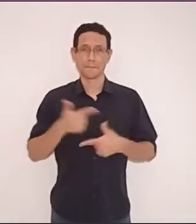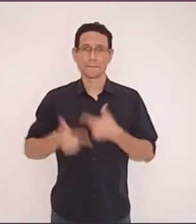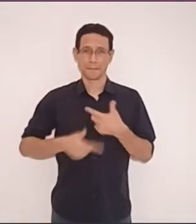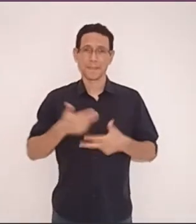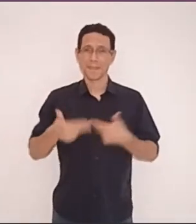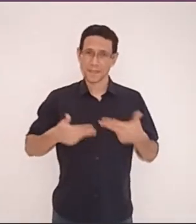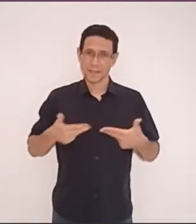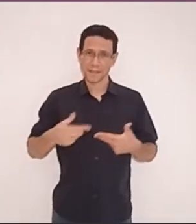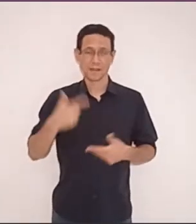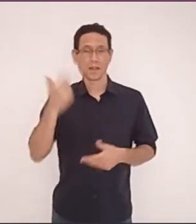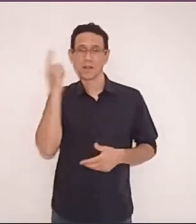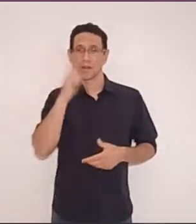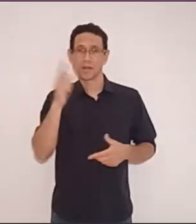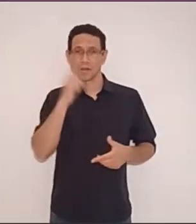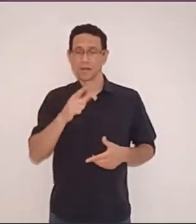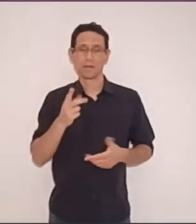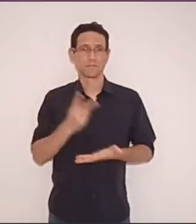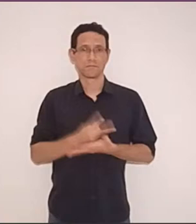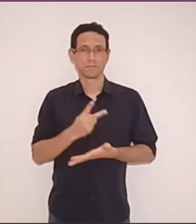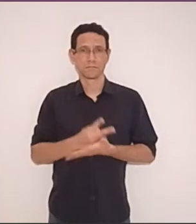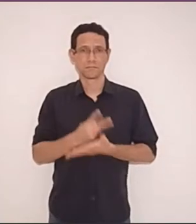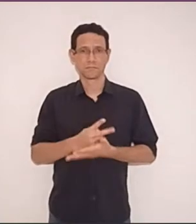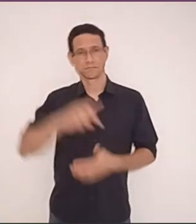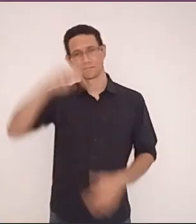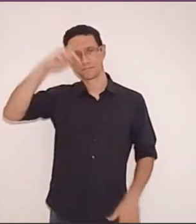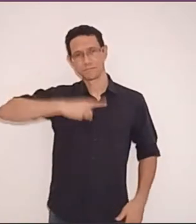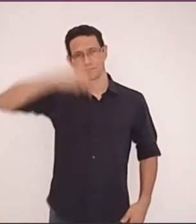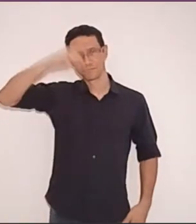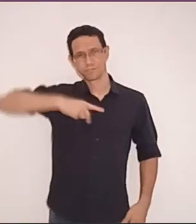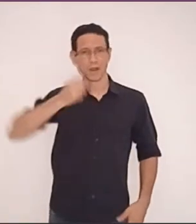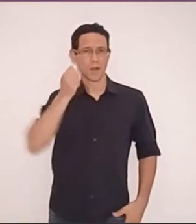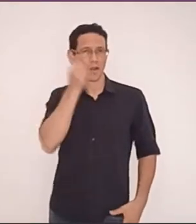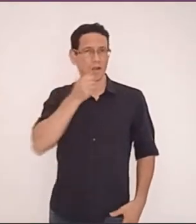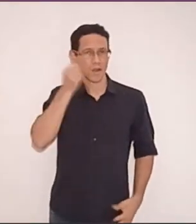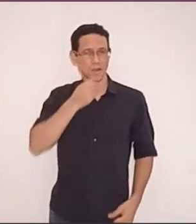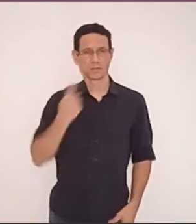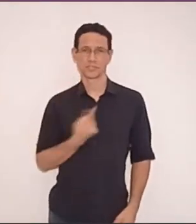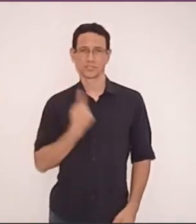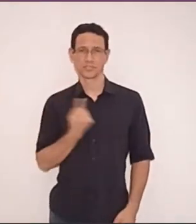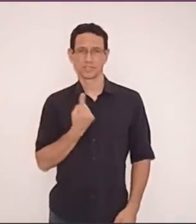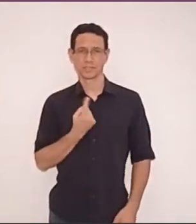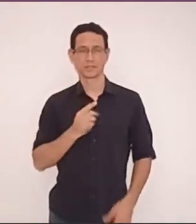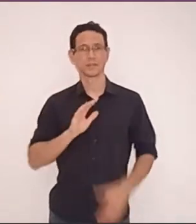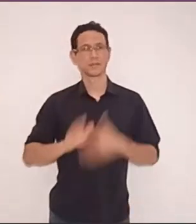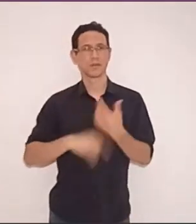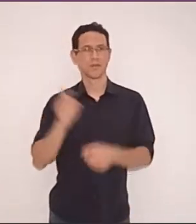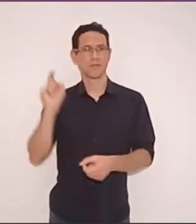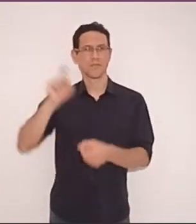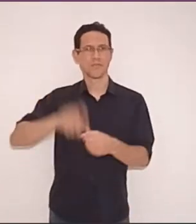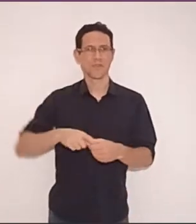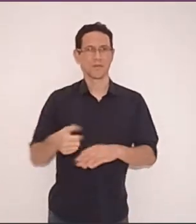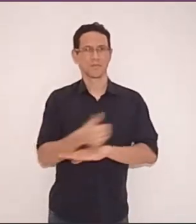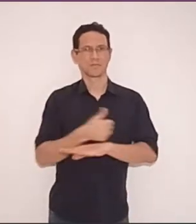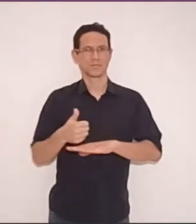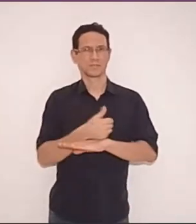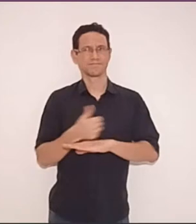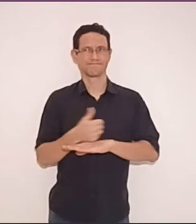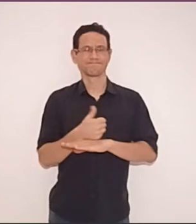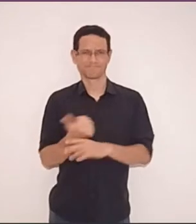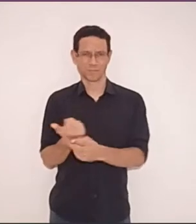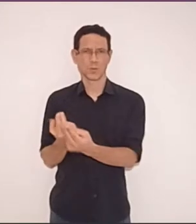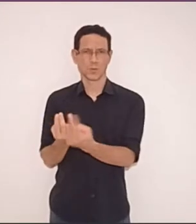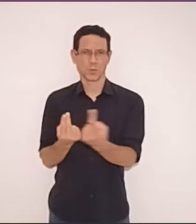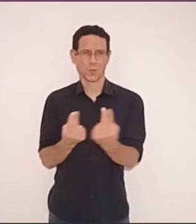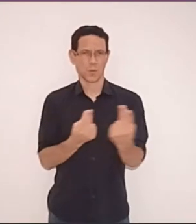é para poder me manter enquanto artista independente e para que eu não volto para essa profissão que não é uma profissão